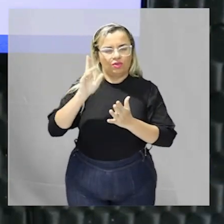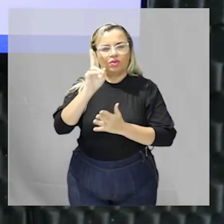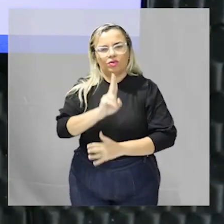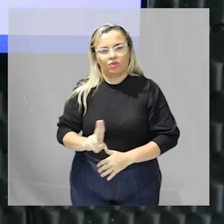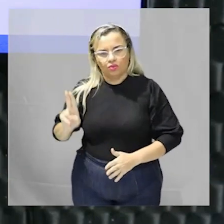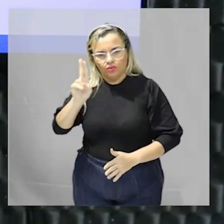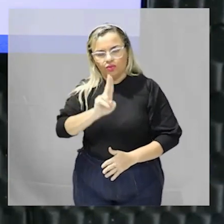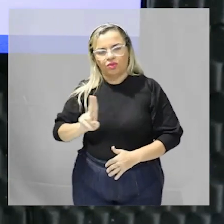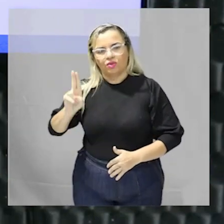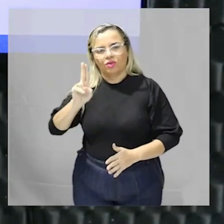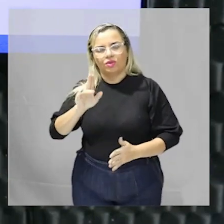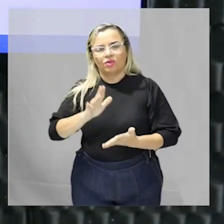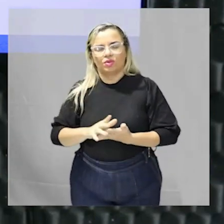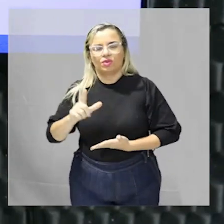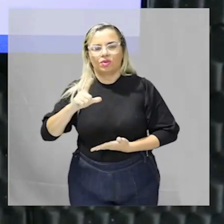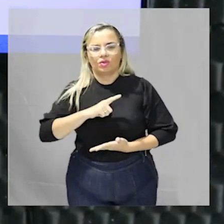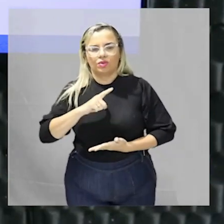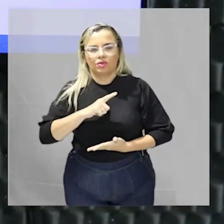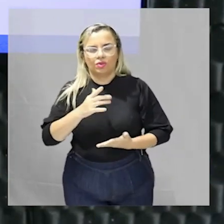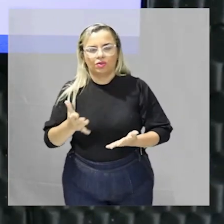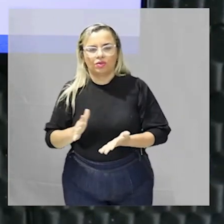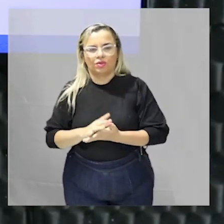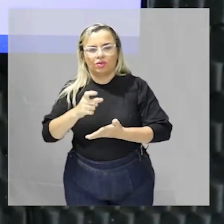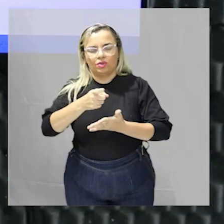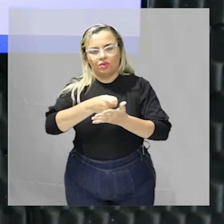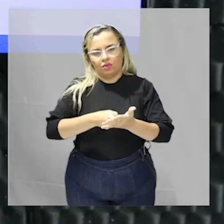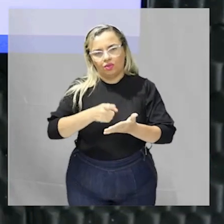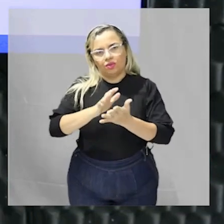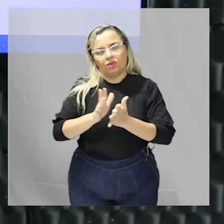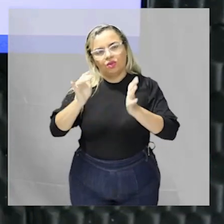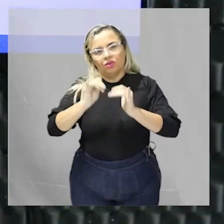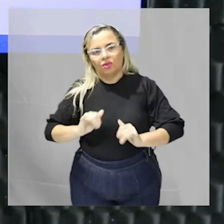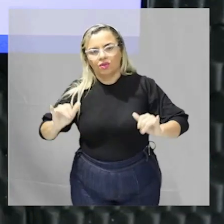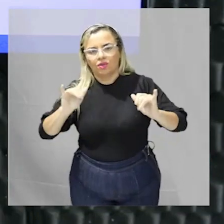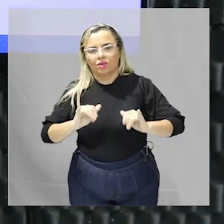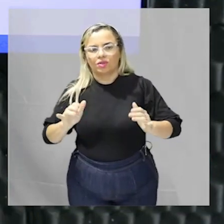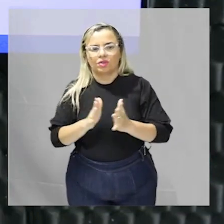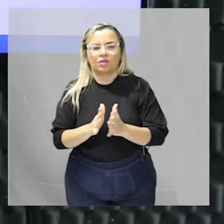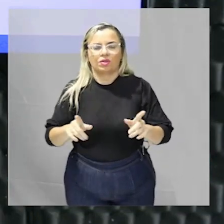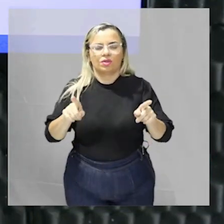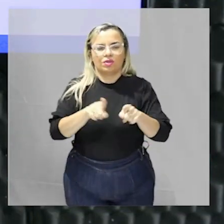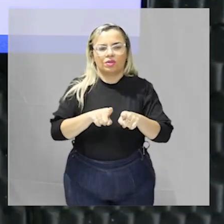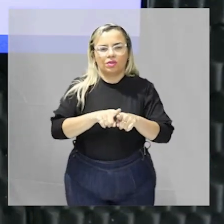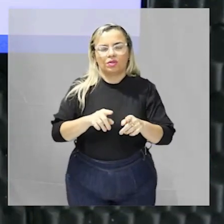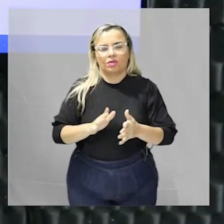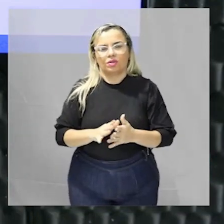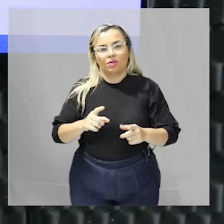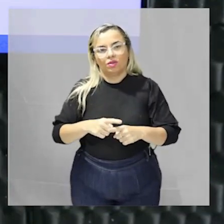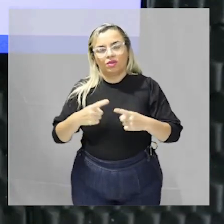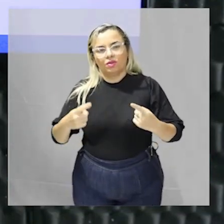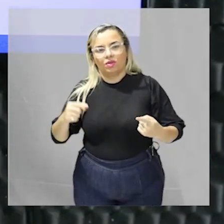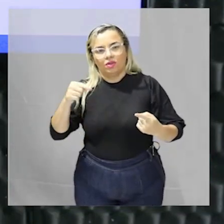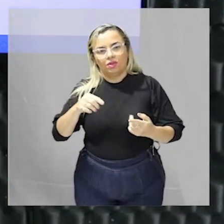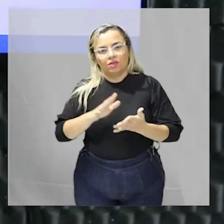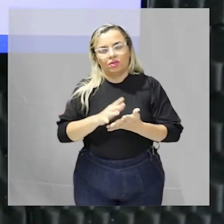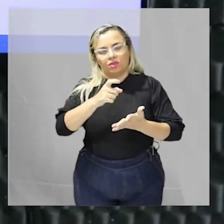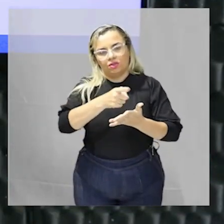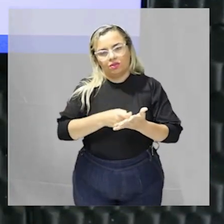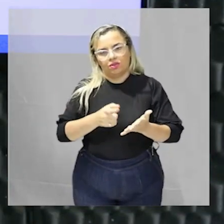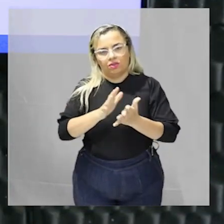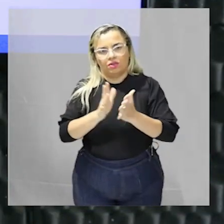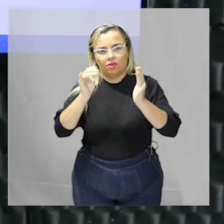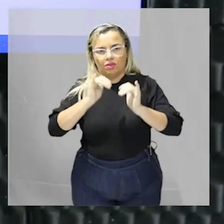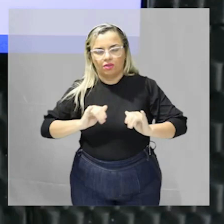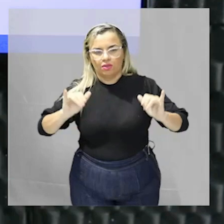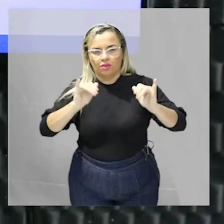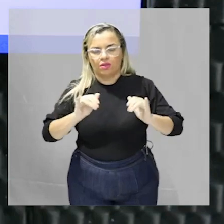imagem, tá? E aqui eu tenho um texto publicitário, certo? Mas, ao mesmo tempo que ele é um texto